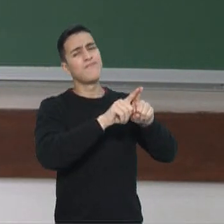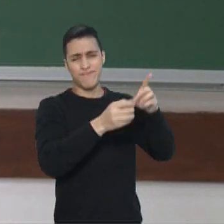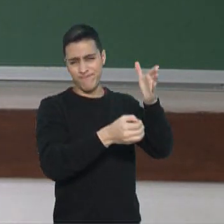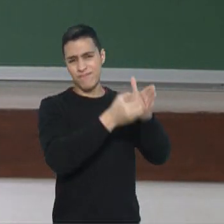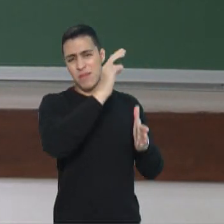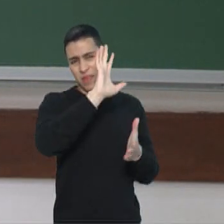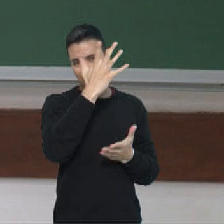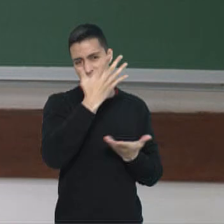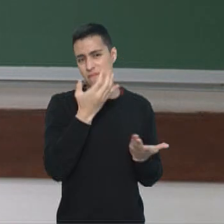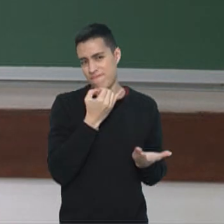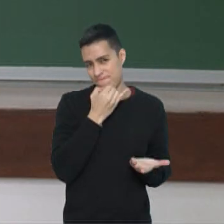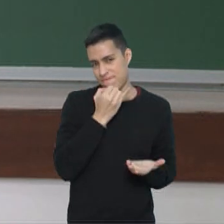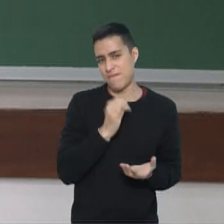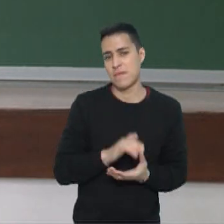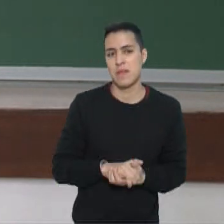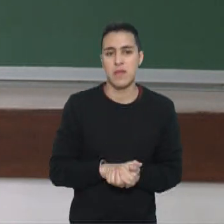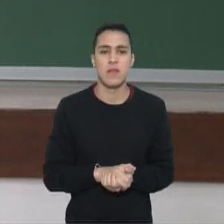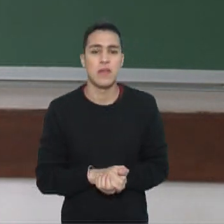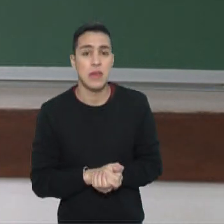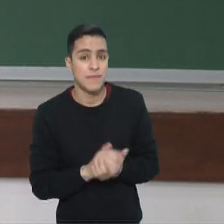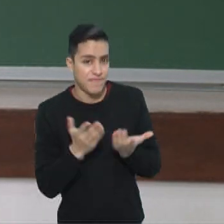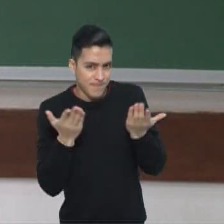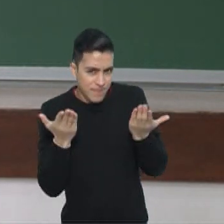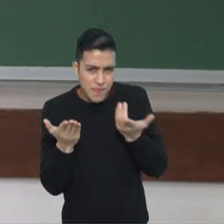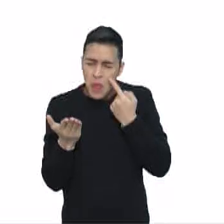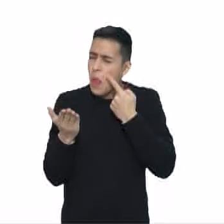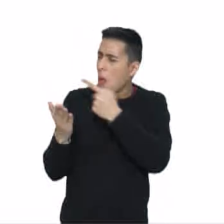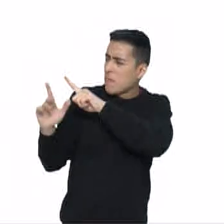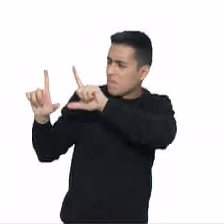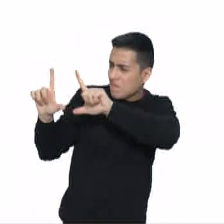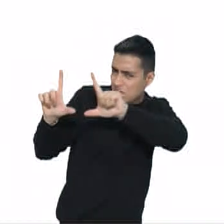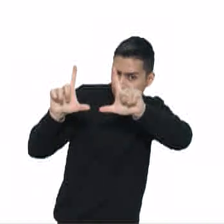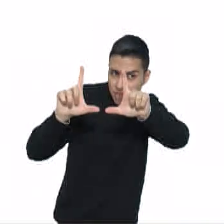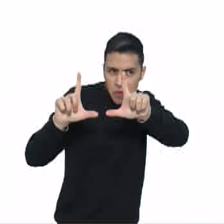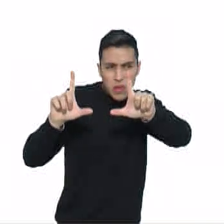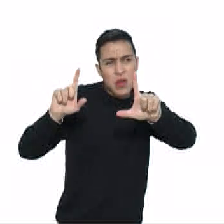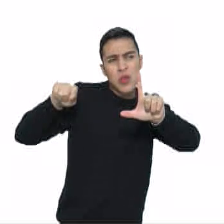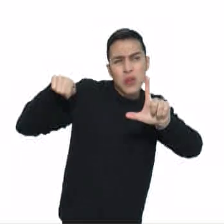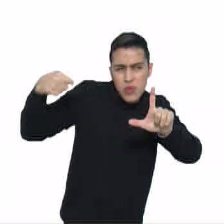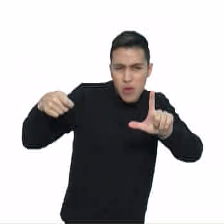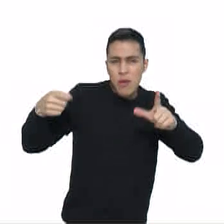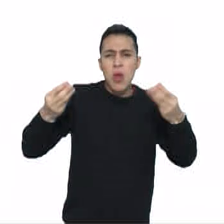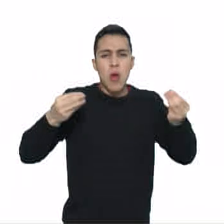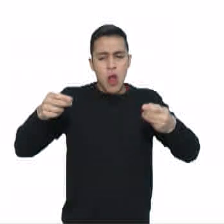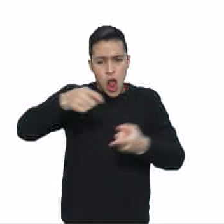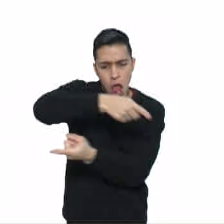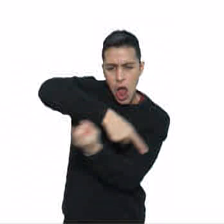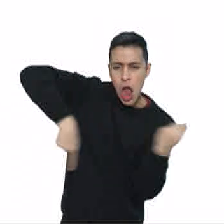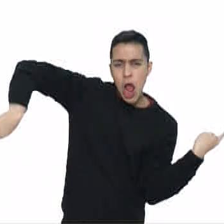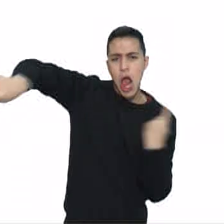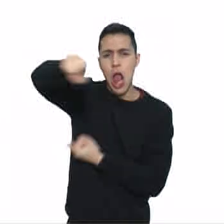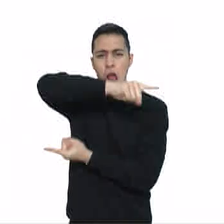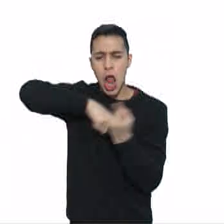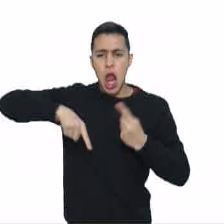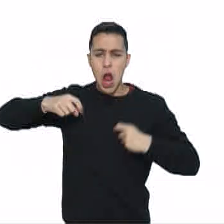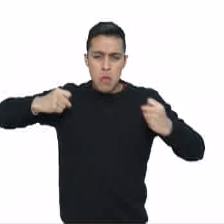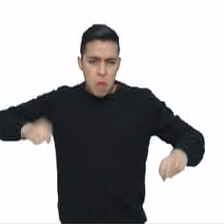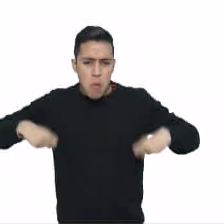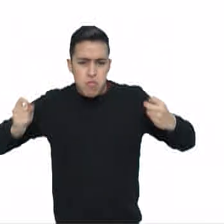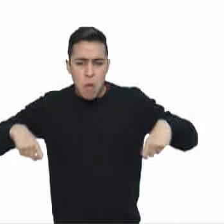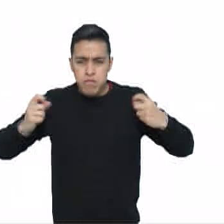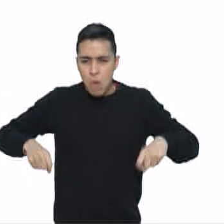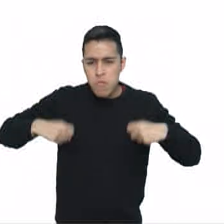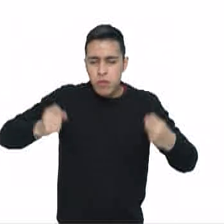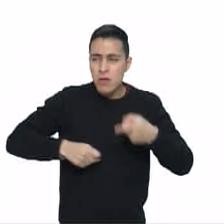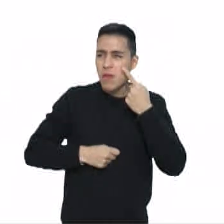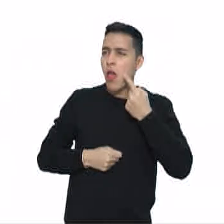infelizmente. Então, pessoal, coloquei imagens aqui para vocês sobre essas corridas. Essa é uma imagem atual, uma fotografia